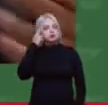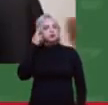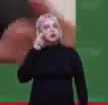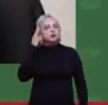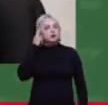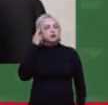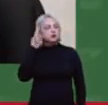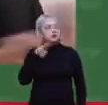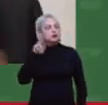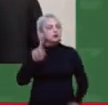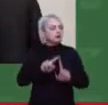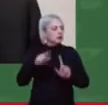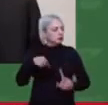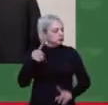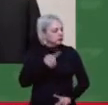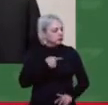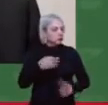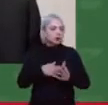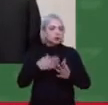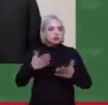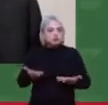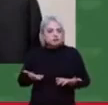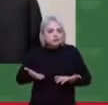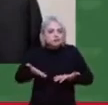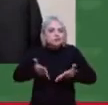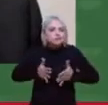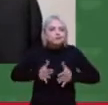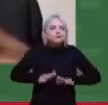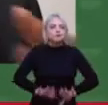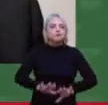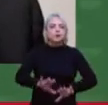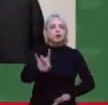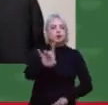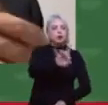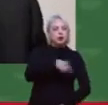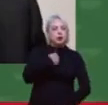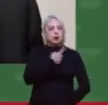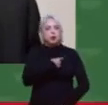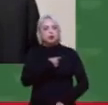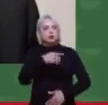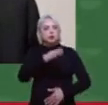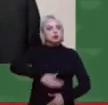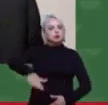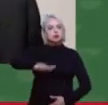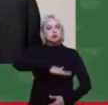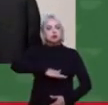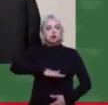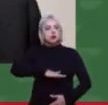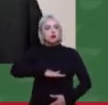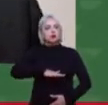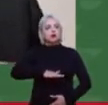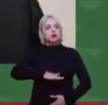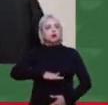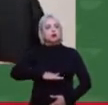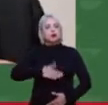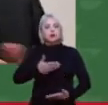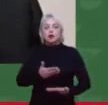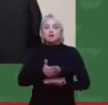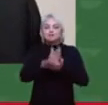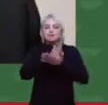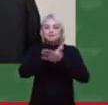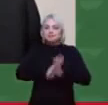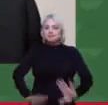mas também para que todos nós nos engajemos, cada um de nós, nos nossos espaços, né, para